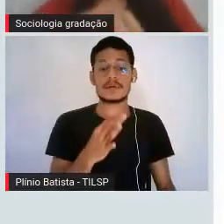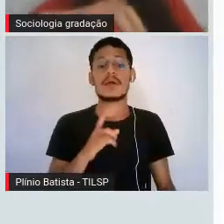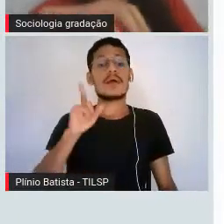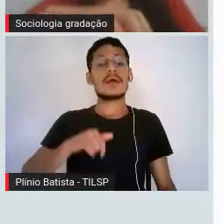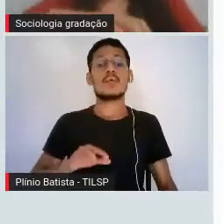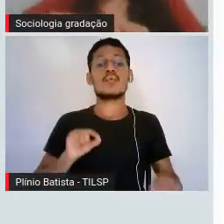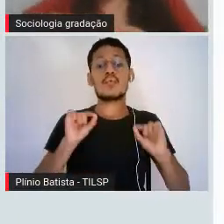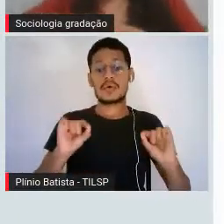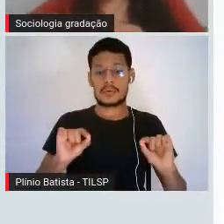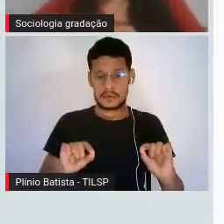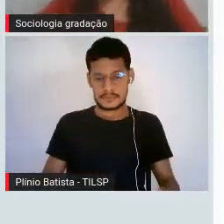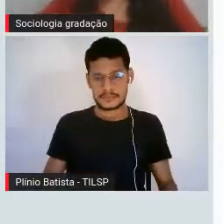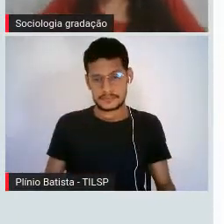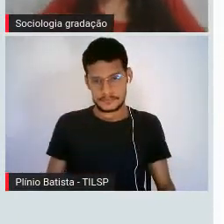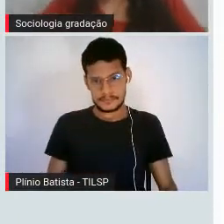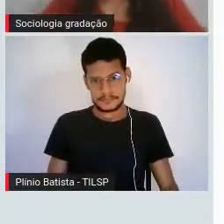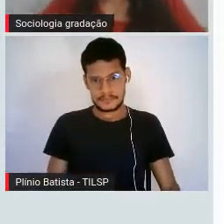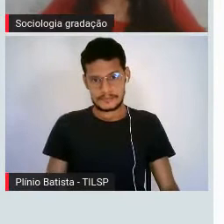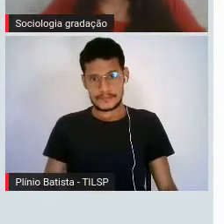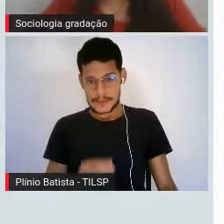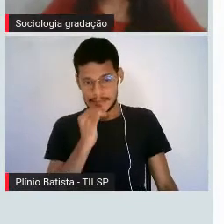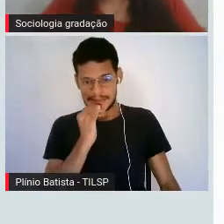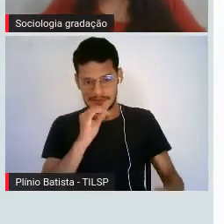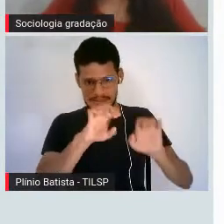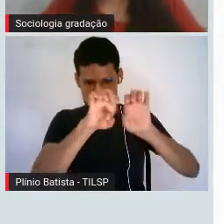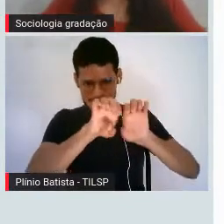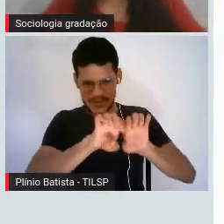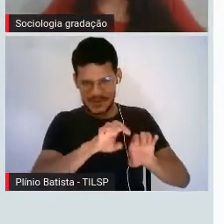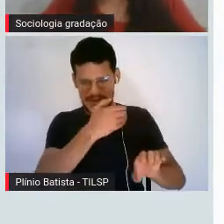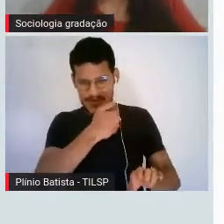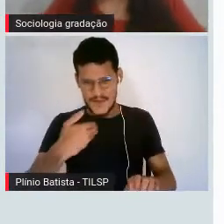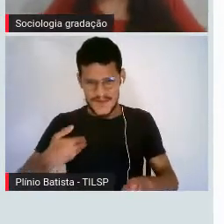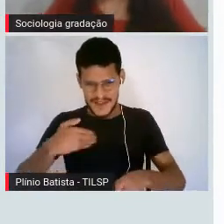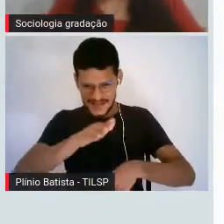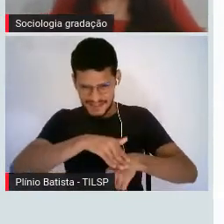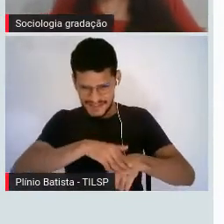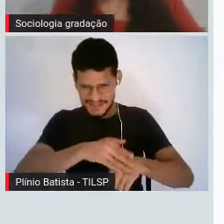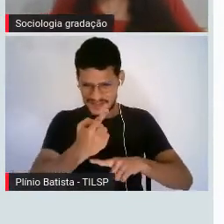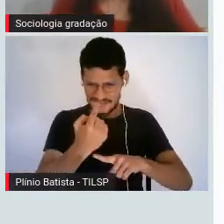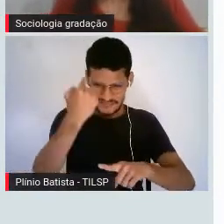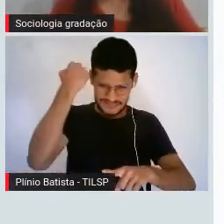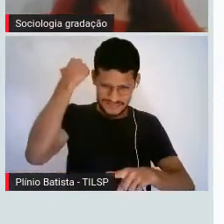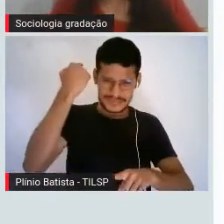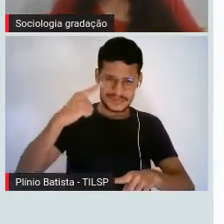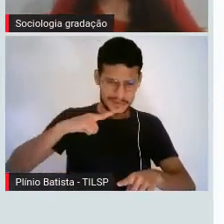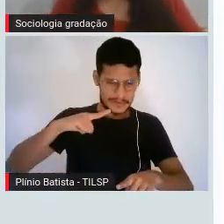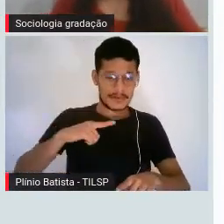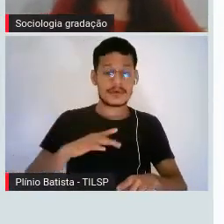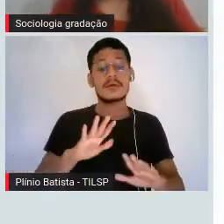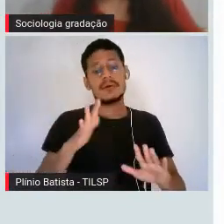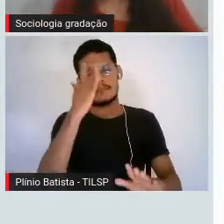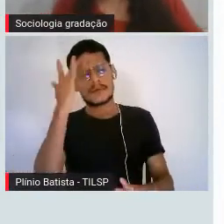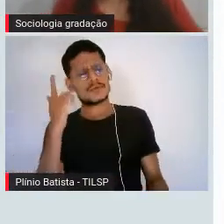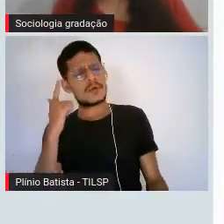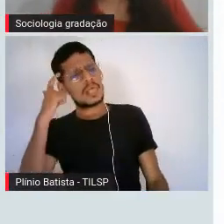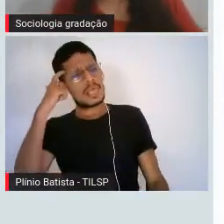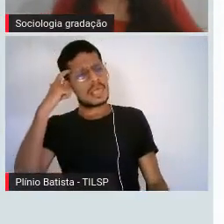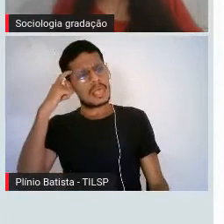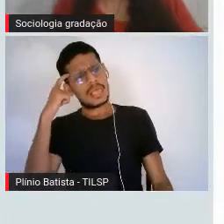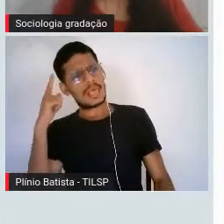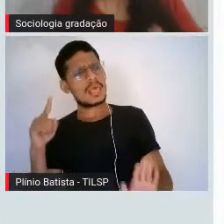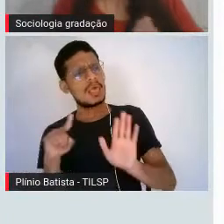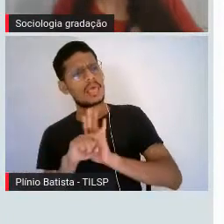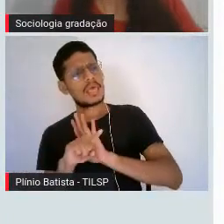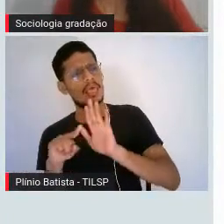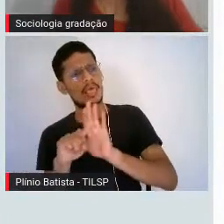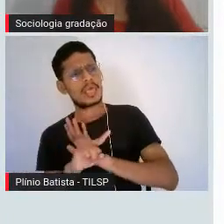que as estruturas do Estado daquela época são questionadas e aí começa a